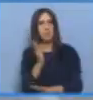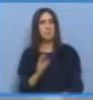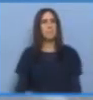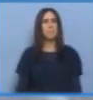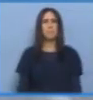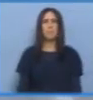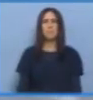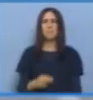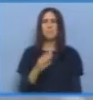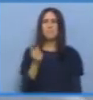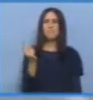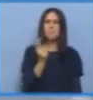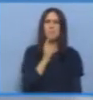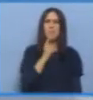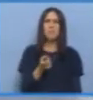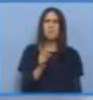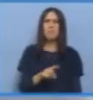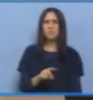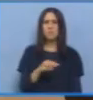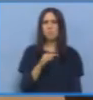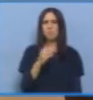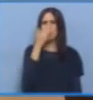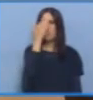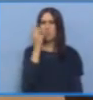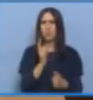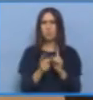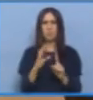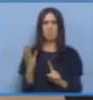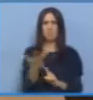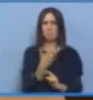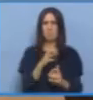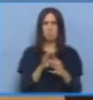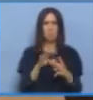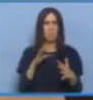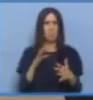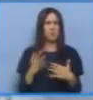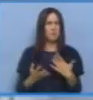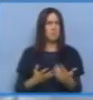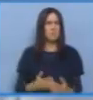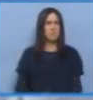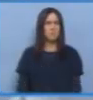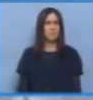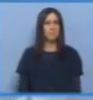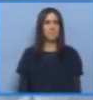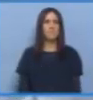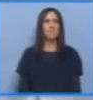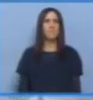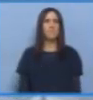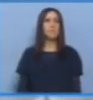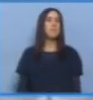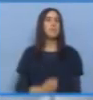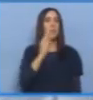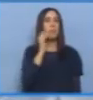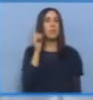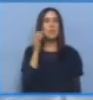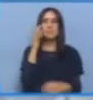dificulta esse regresso? É uma desadequação do ambiente? Eu acho que lá vive-se uma vida tão simples